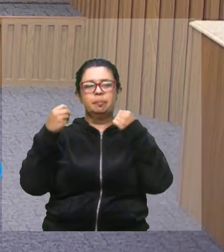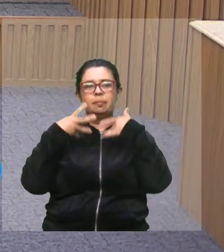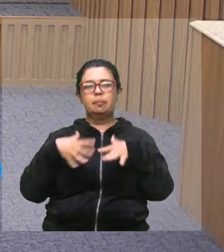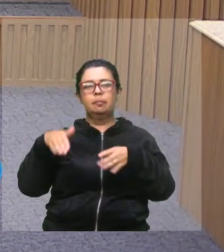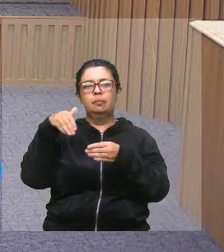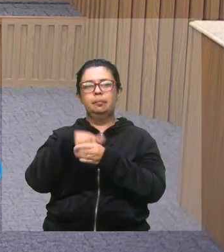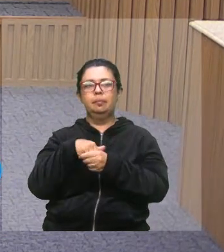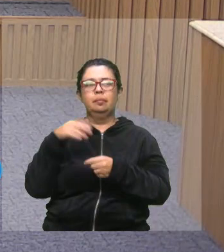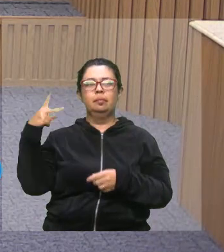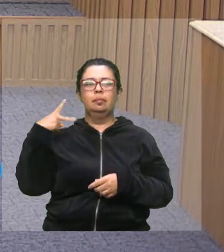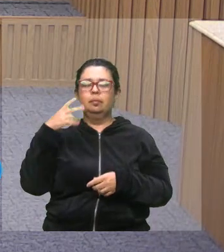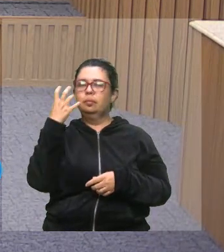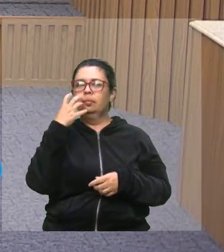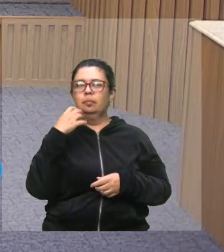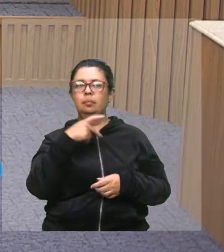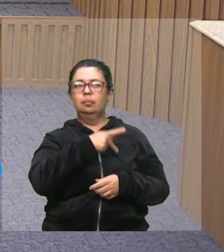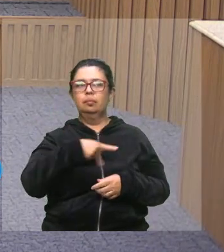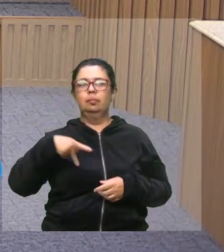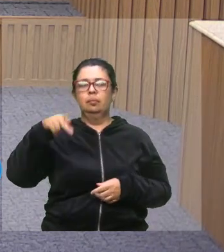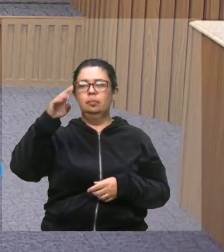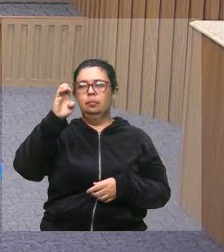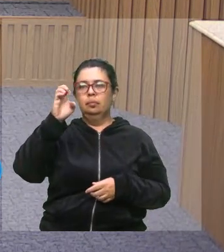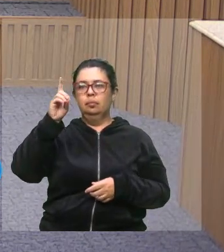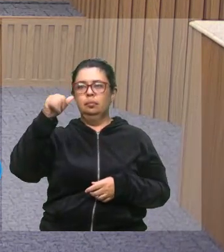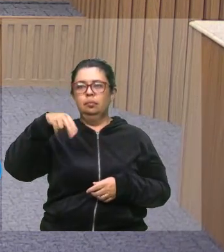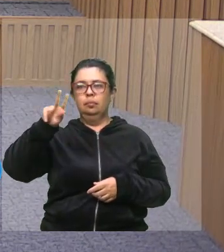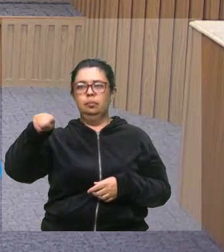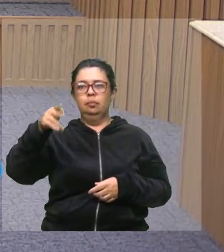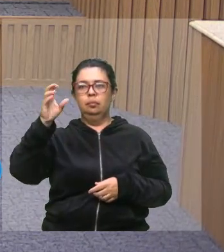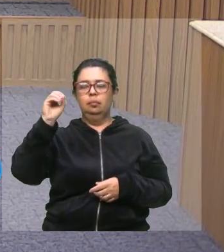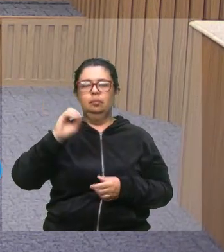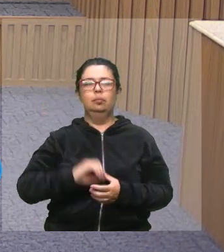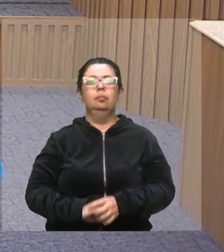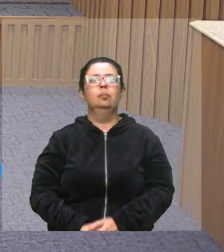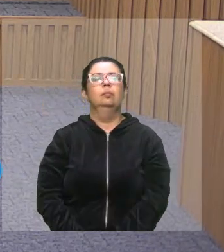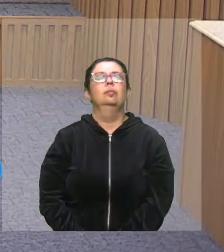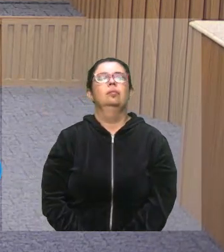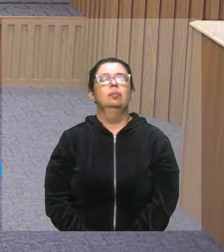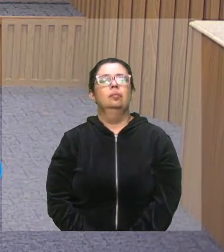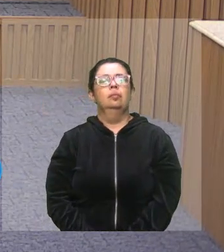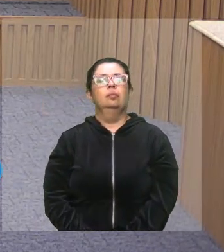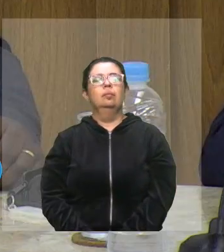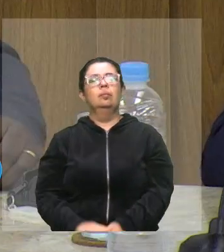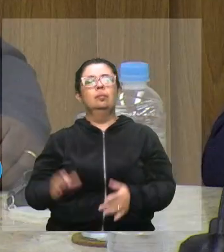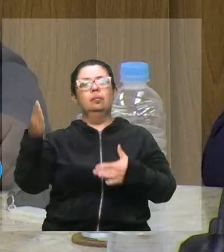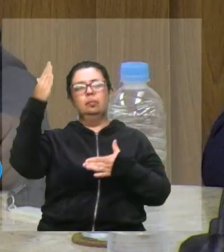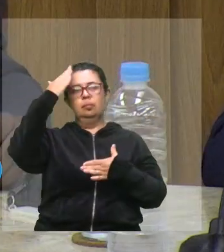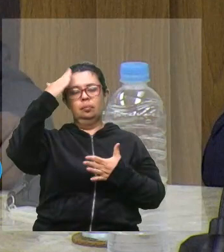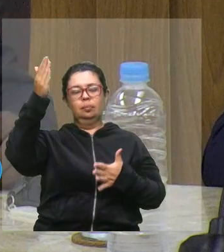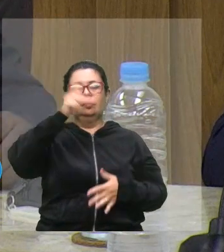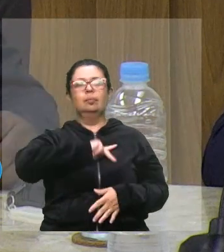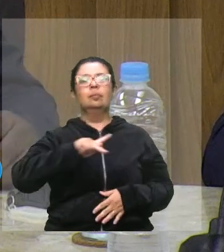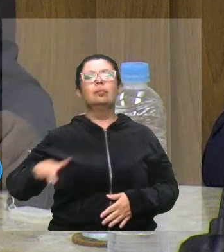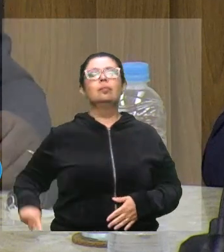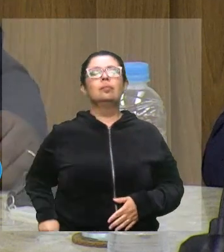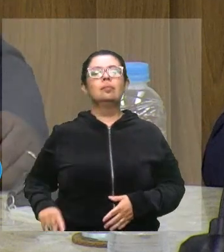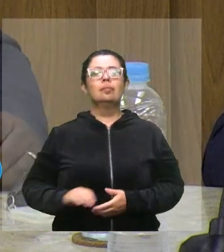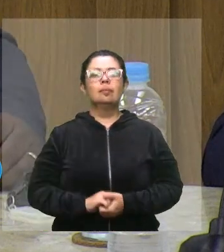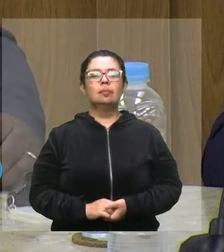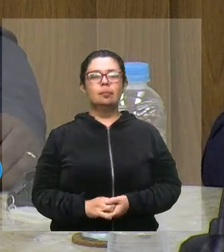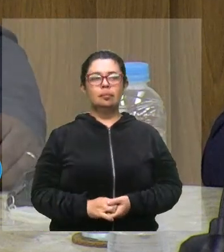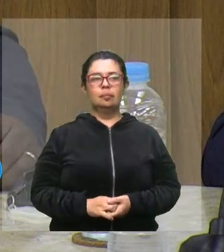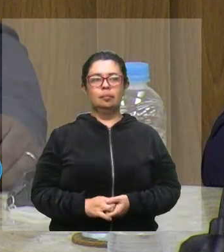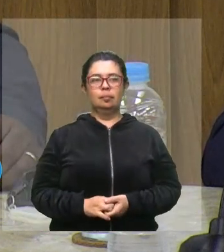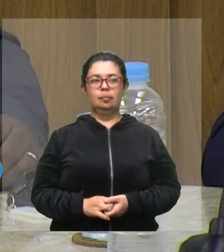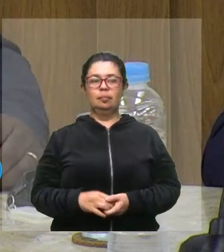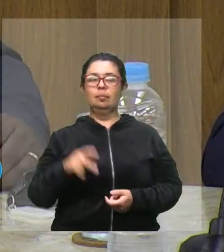de voto do vereador Edson de Souza. Com a palavra, vereador Edson de Souza. Obrigado, senhor presidente. Só dizer a